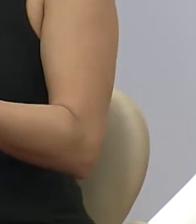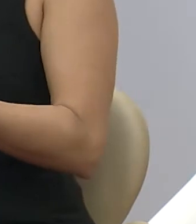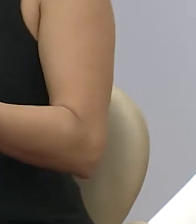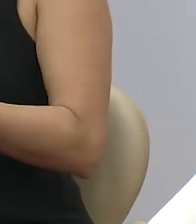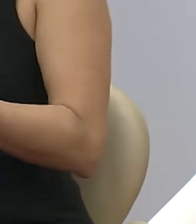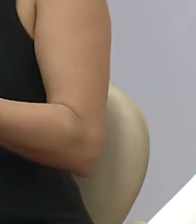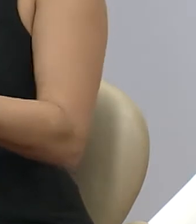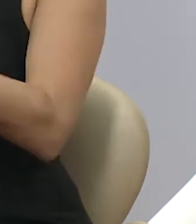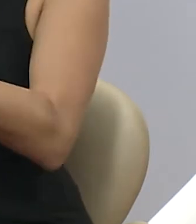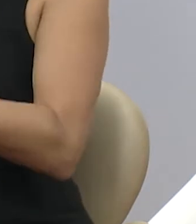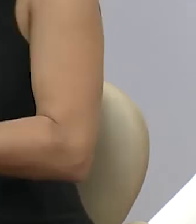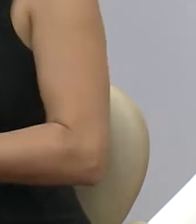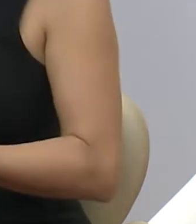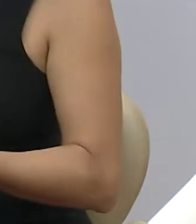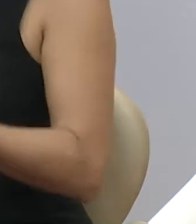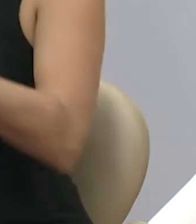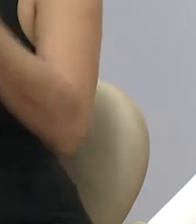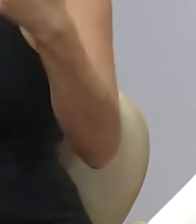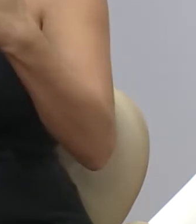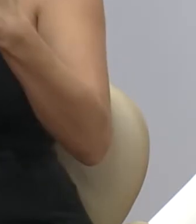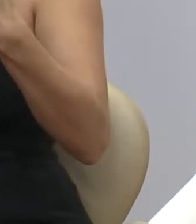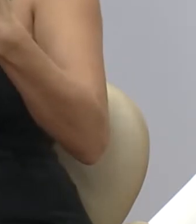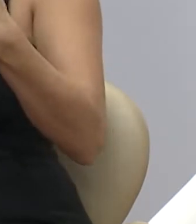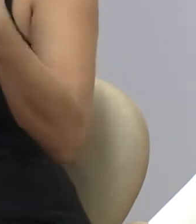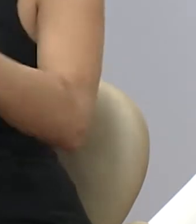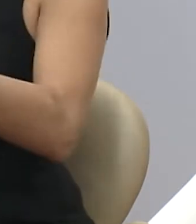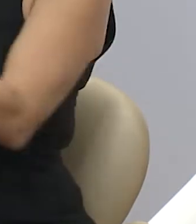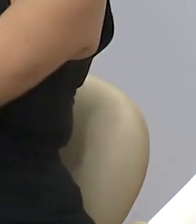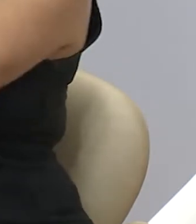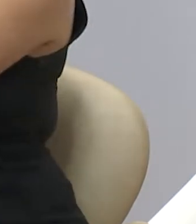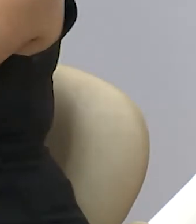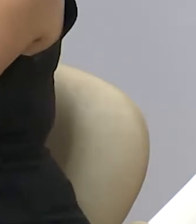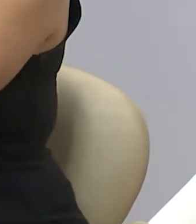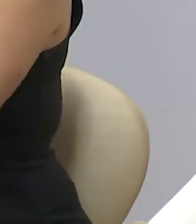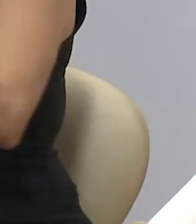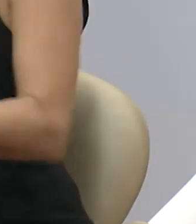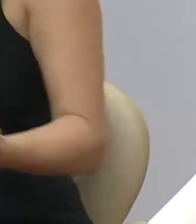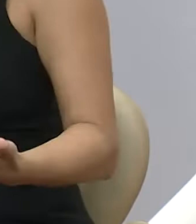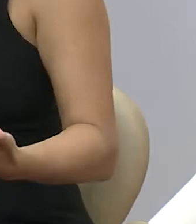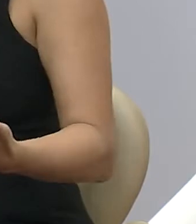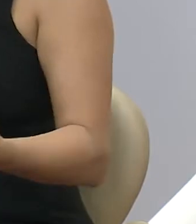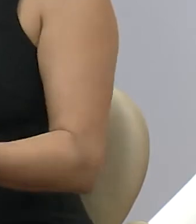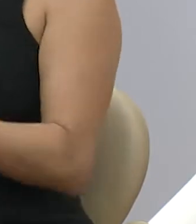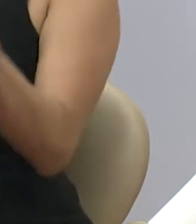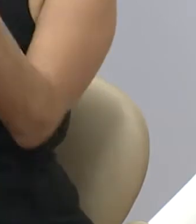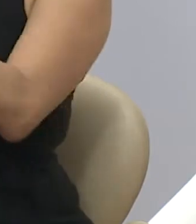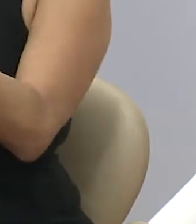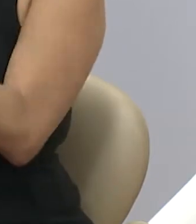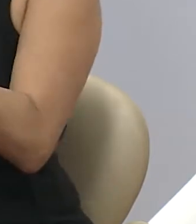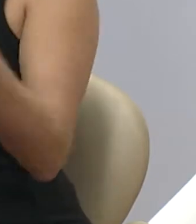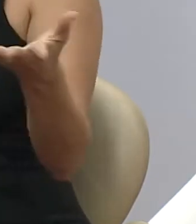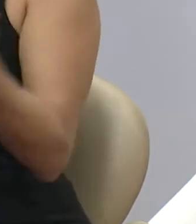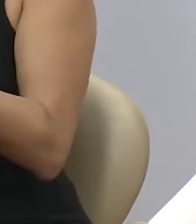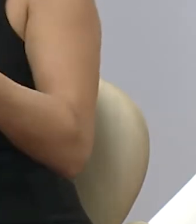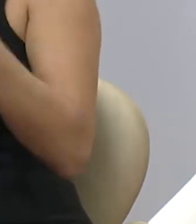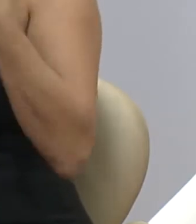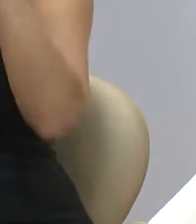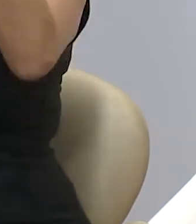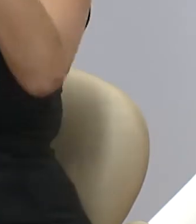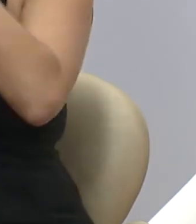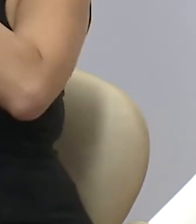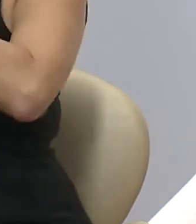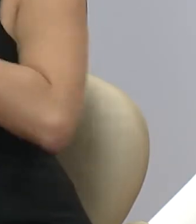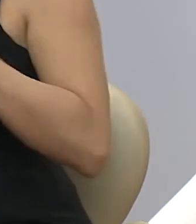Porque já tem uma obrigatoriedade do governo nos editais de colocar instrumentos